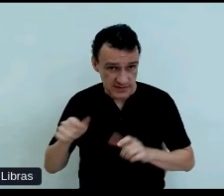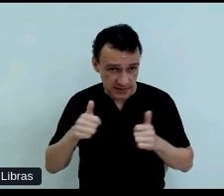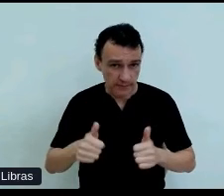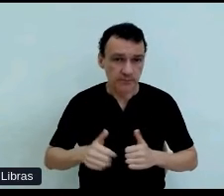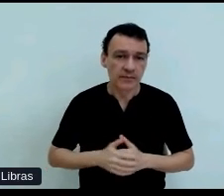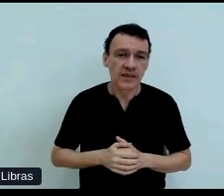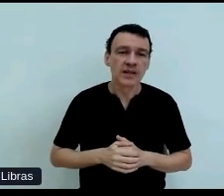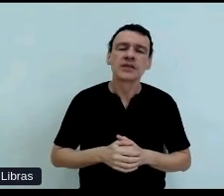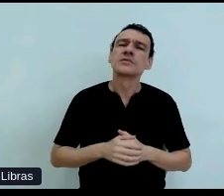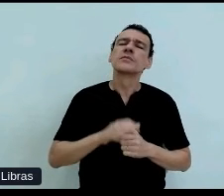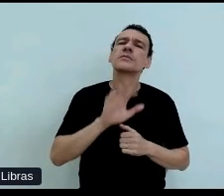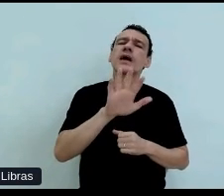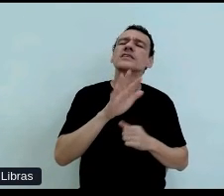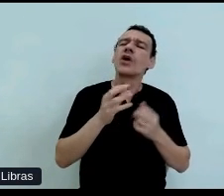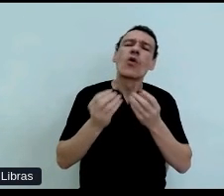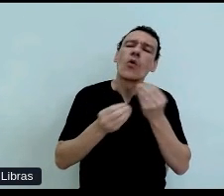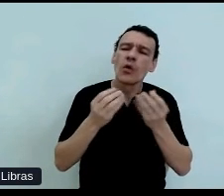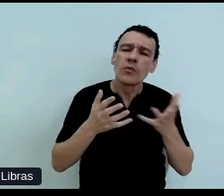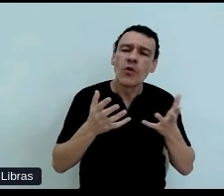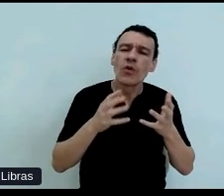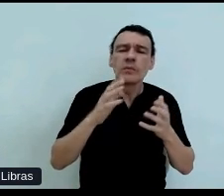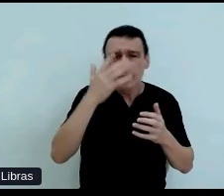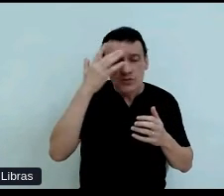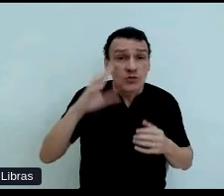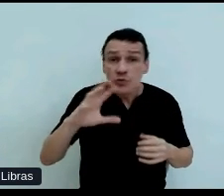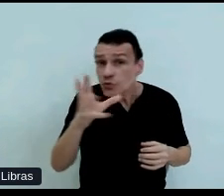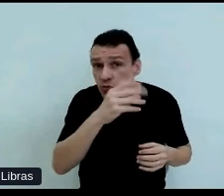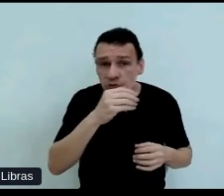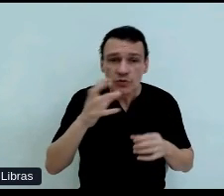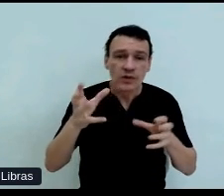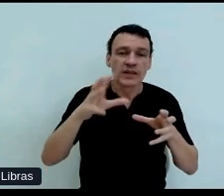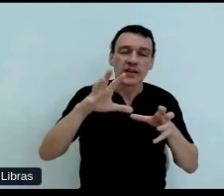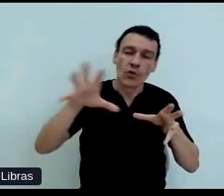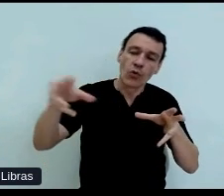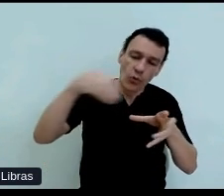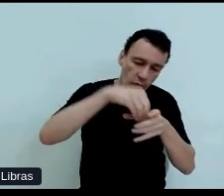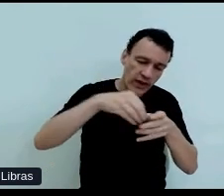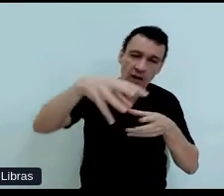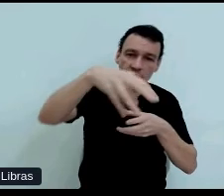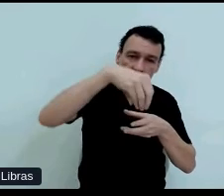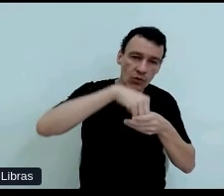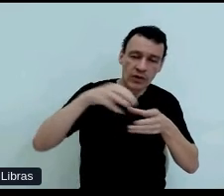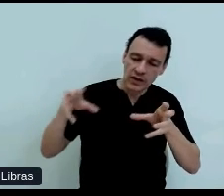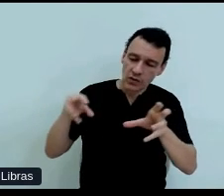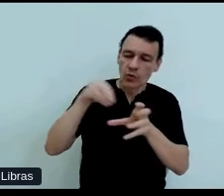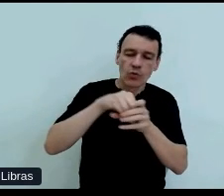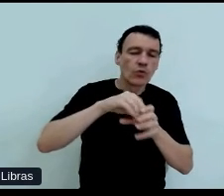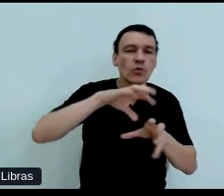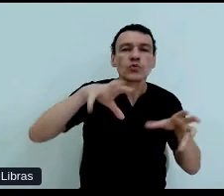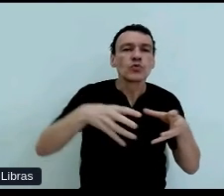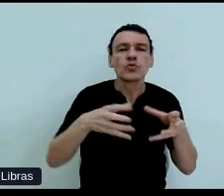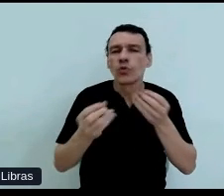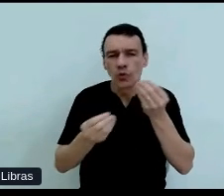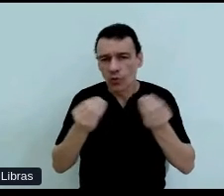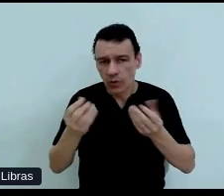E hoje a gente vive aqui o paradigma da inclusão, que reflete o modelo social da